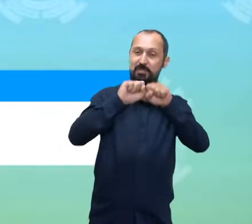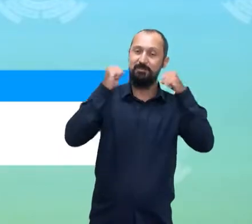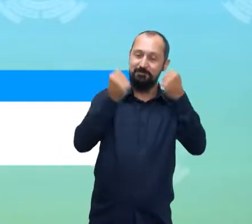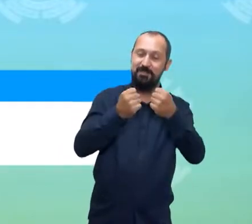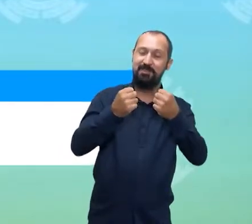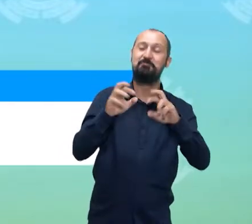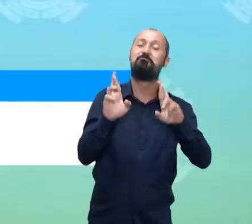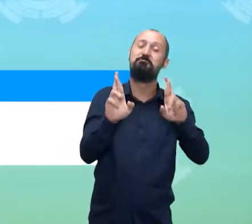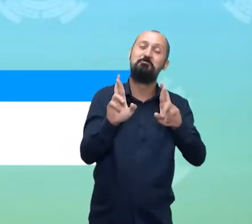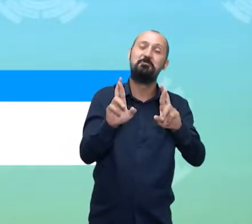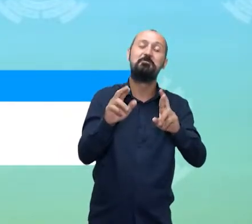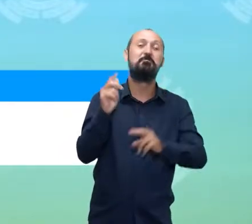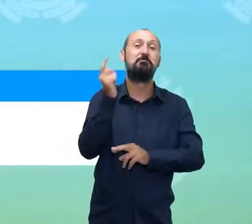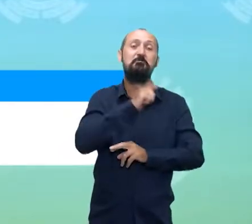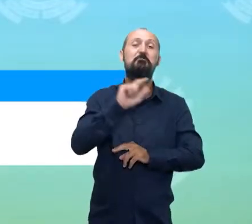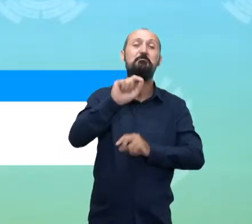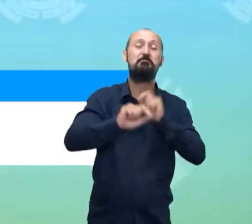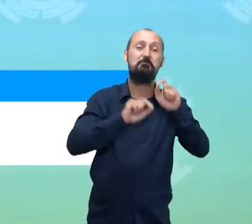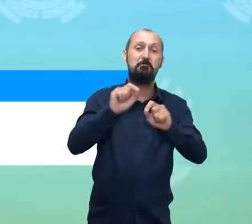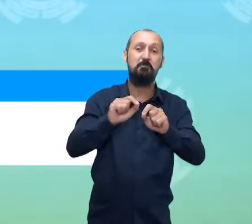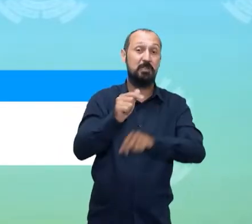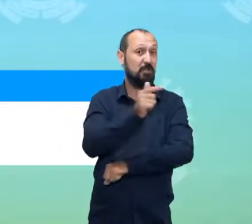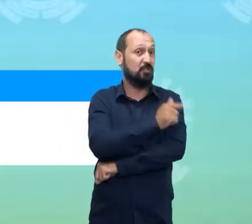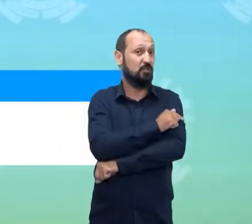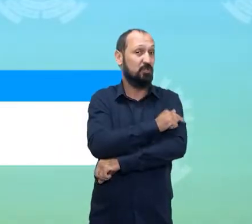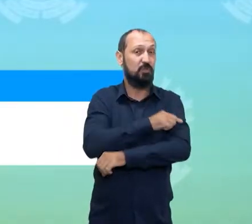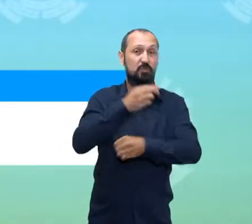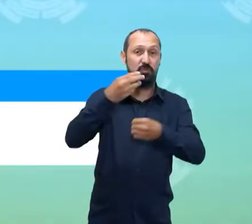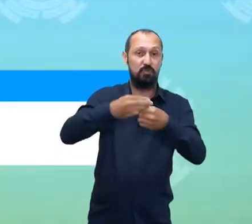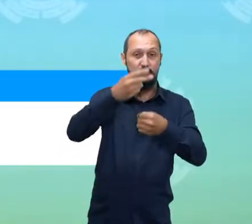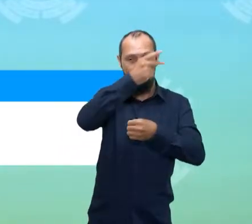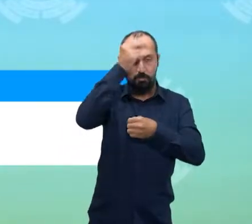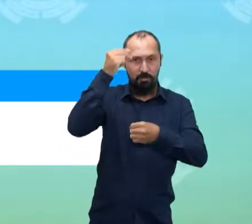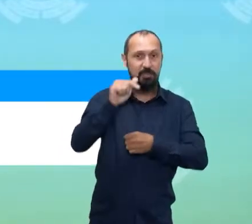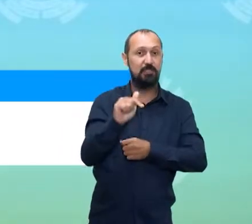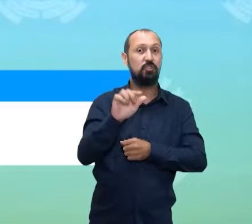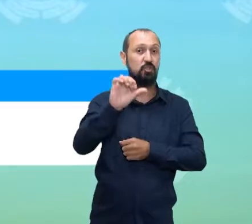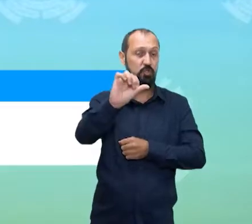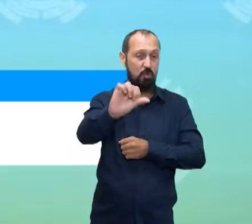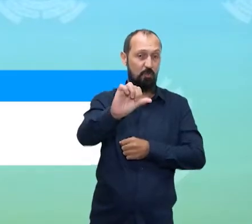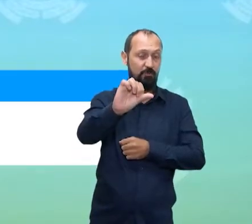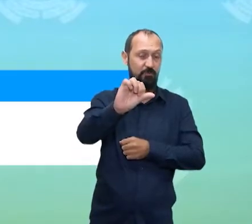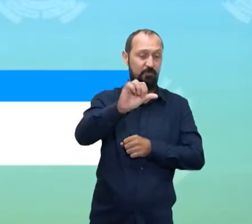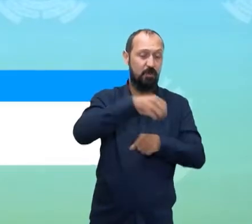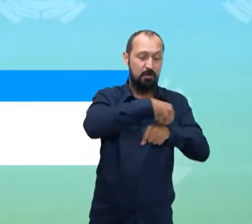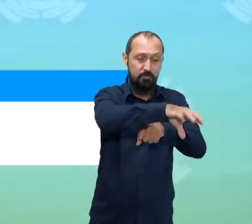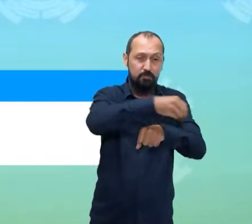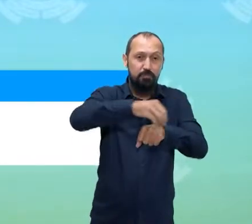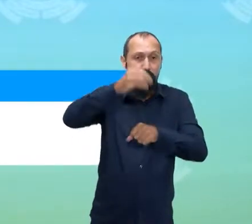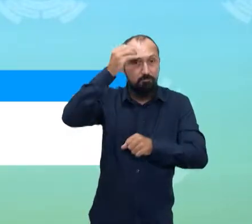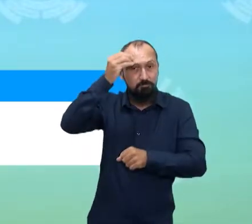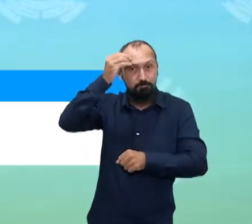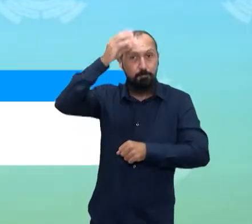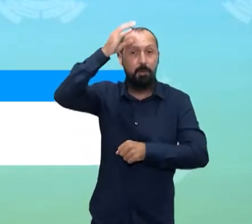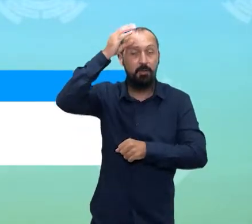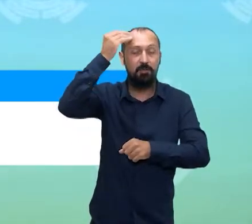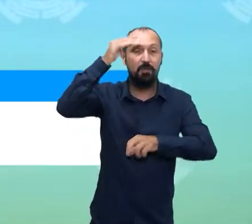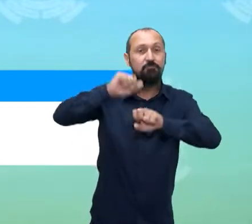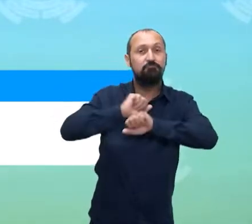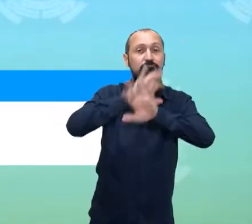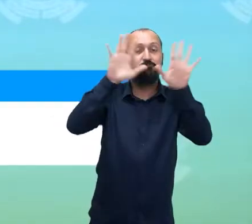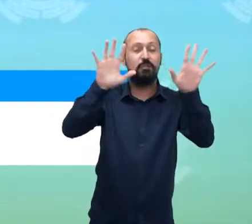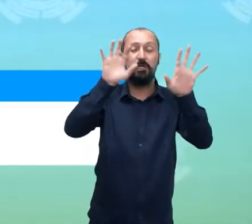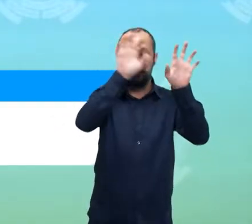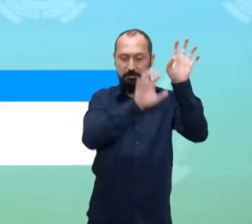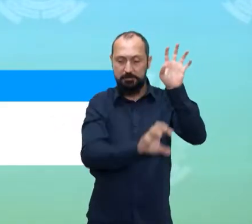eu espero que consiga sensibilizar as gestões municipais, as 79 municípios, para que